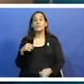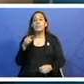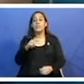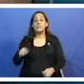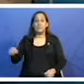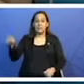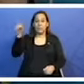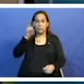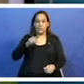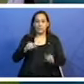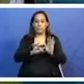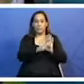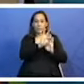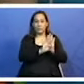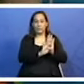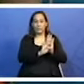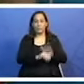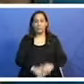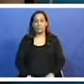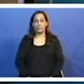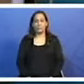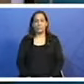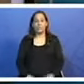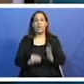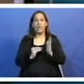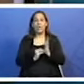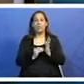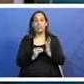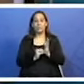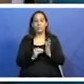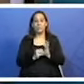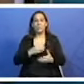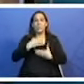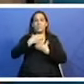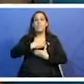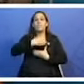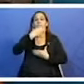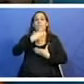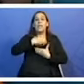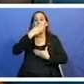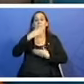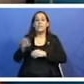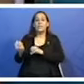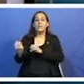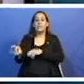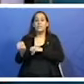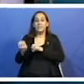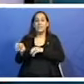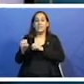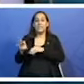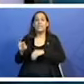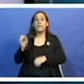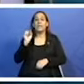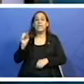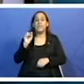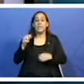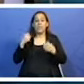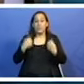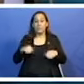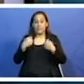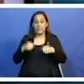circulamos lá, certo? A última estrofe, que ela passa a lição para a gente. A girafa